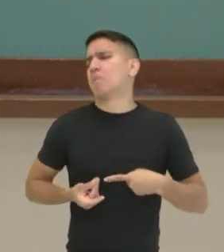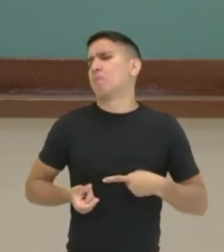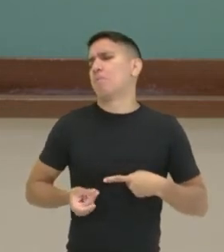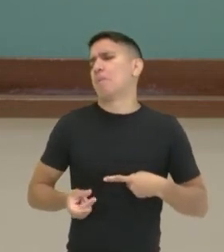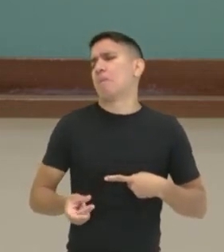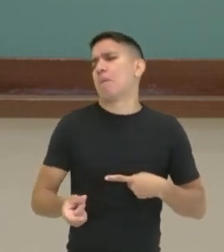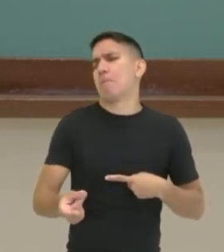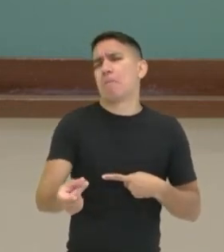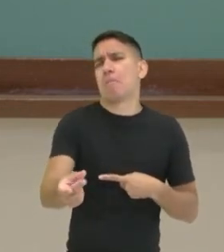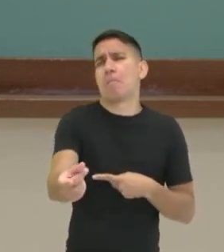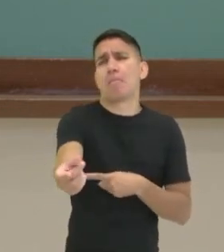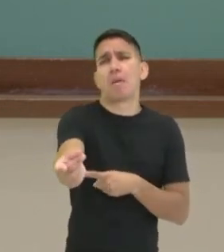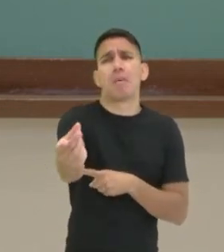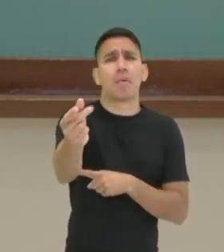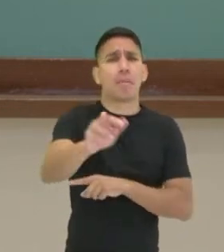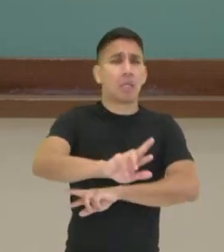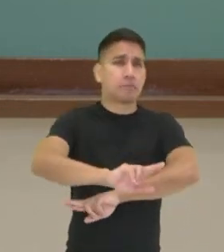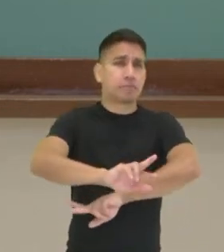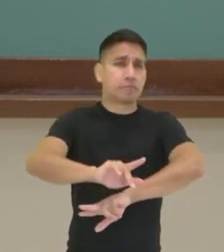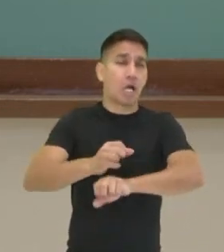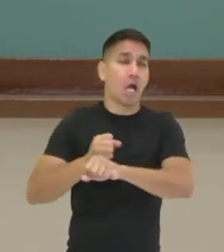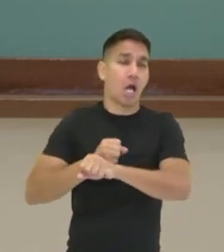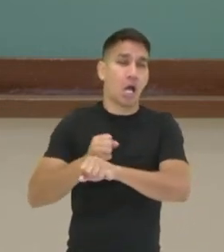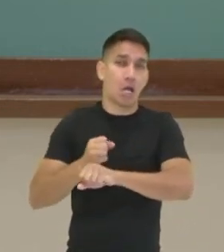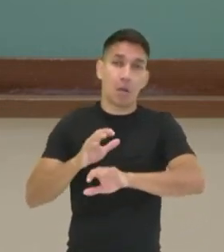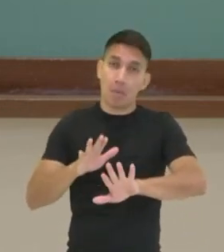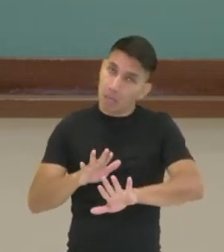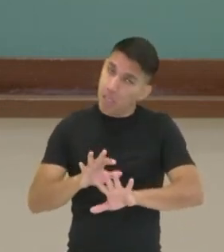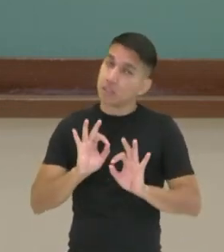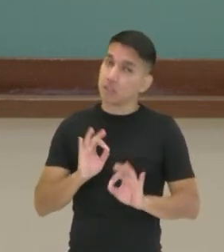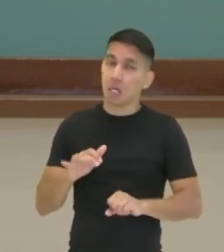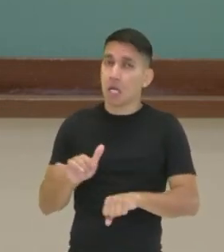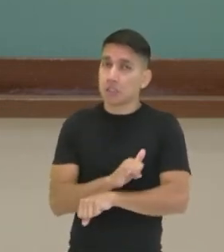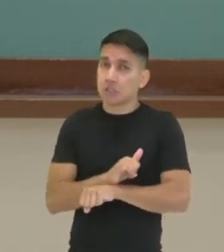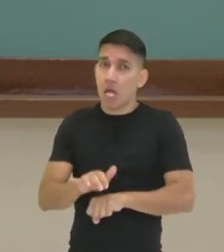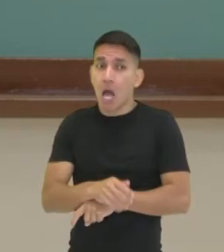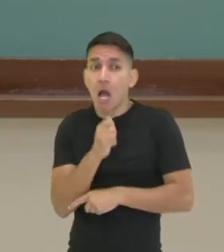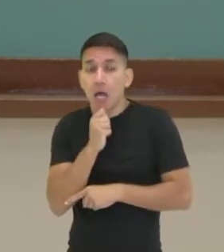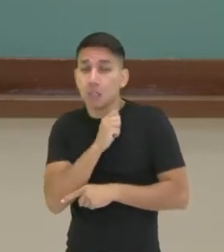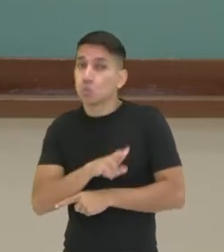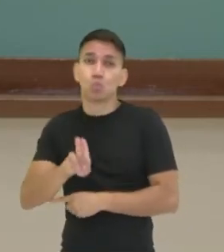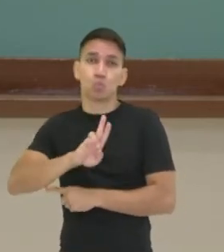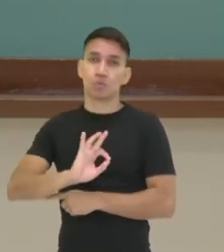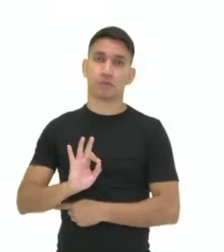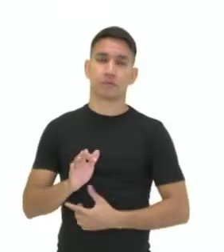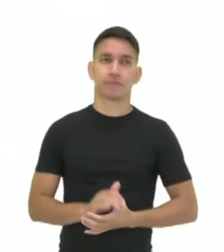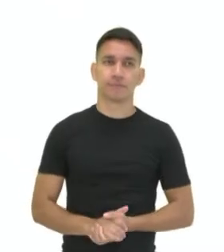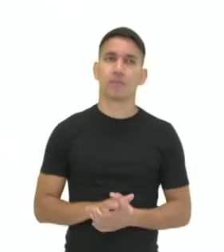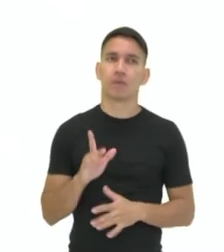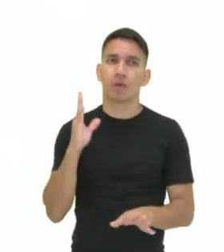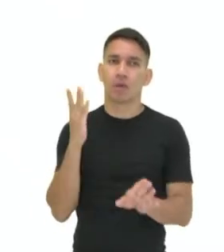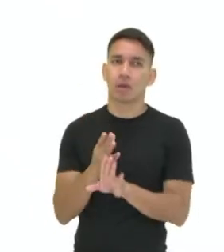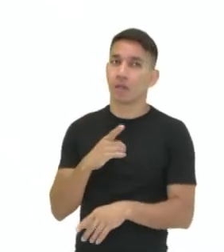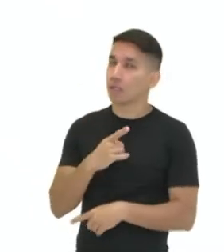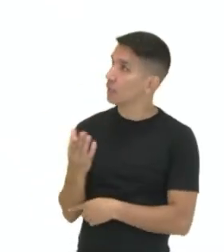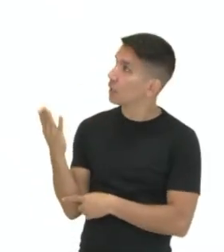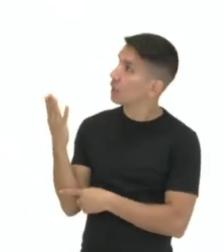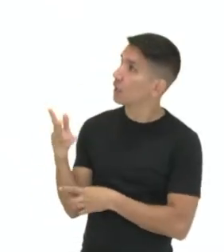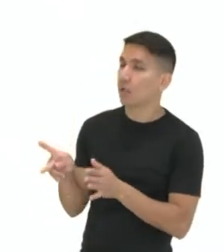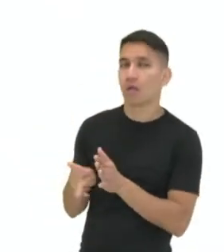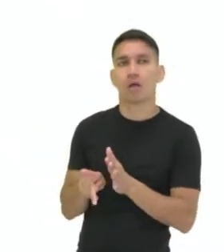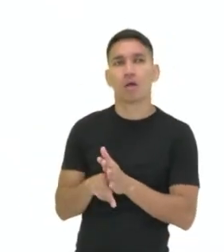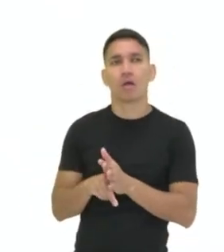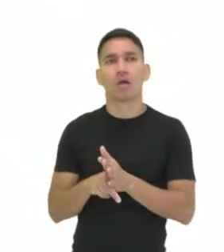tempo, tá? Embora eles estrategicamente não sejam utilizados, né? Então nós temos aqui, ó, o chamado